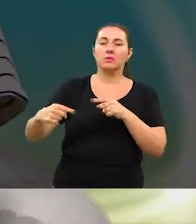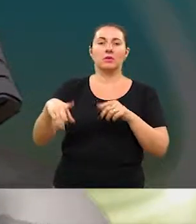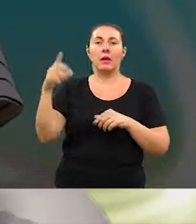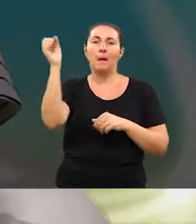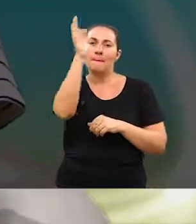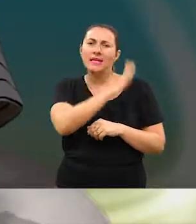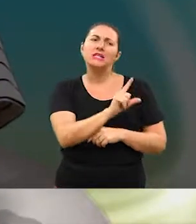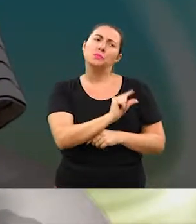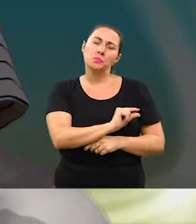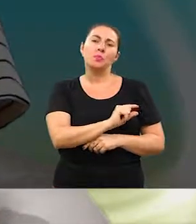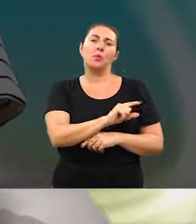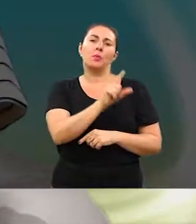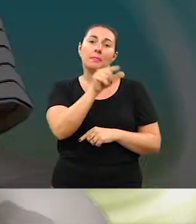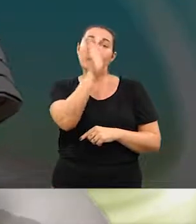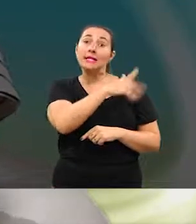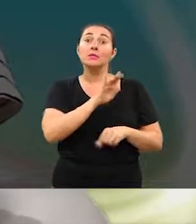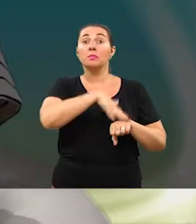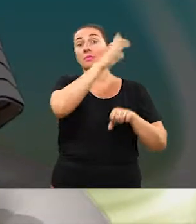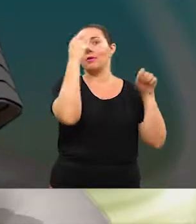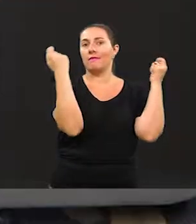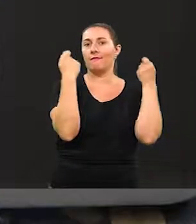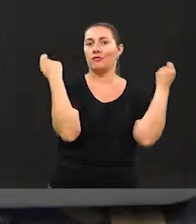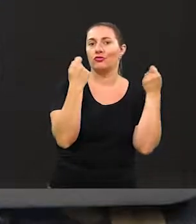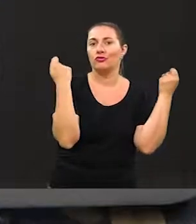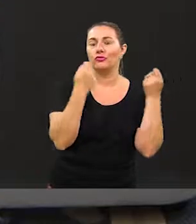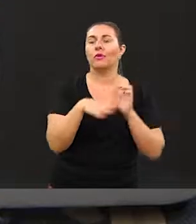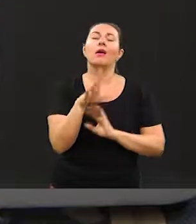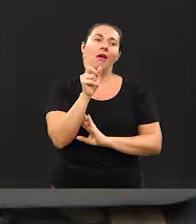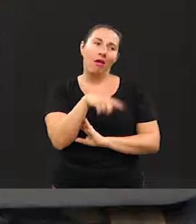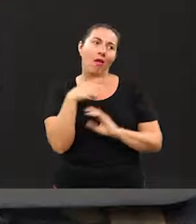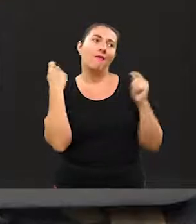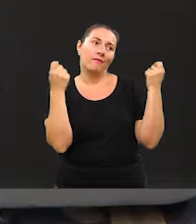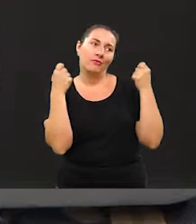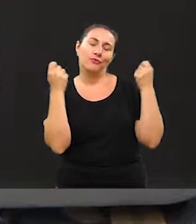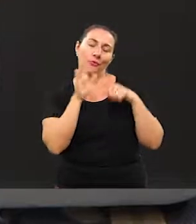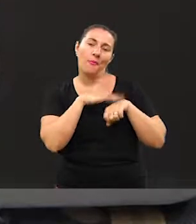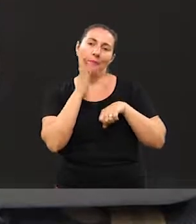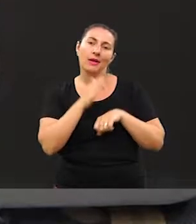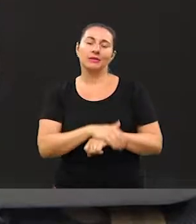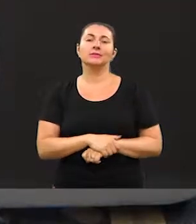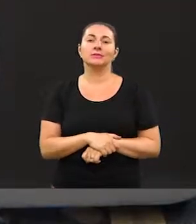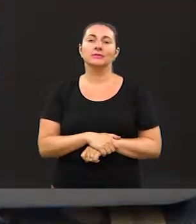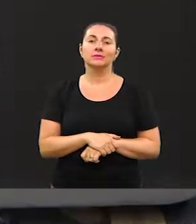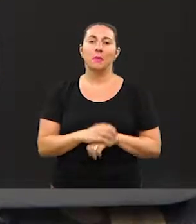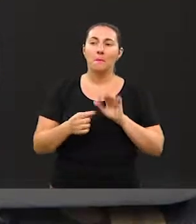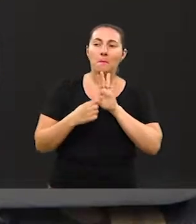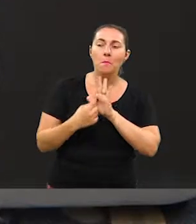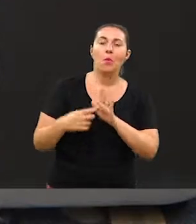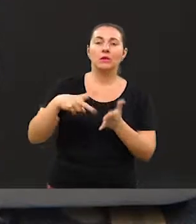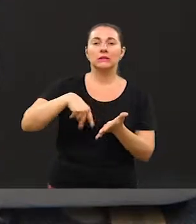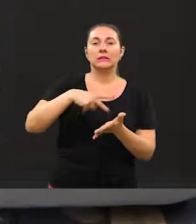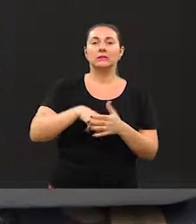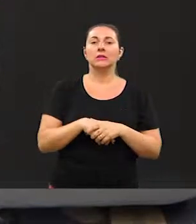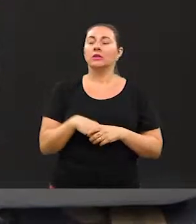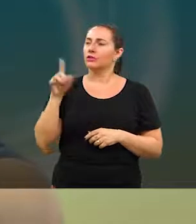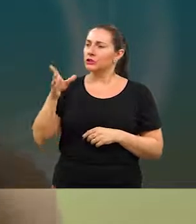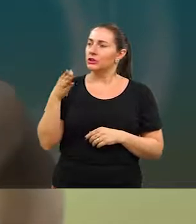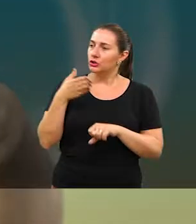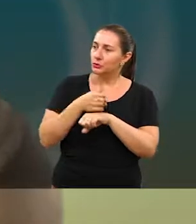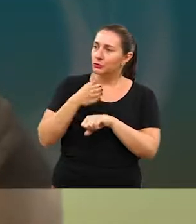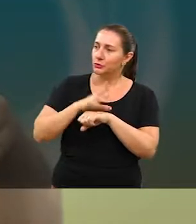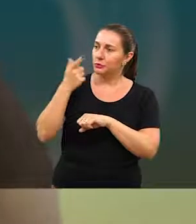mas existe também. Mais festivais, né? Festivais tem bastante. Festivais é muito comum ter aqui em Festival tem bastante. Mostras de dança, né?